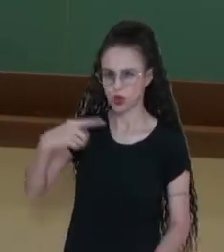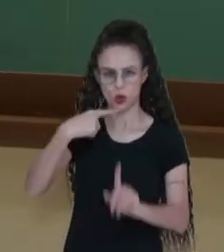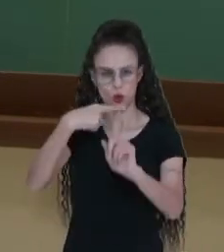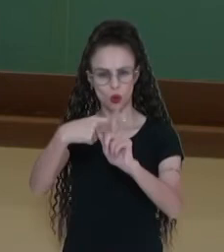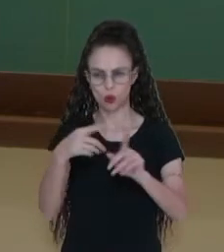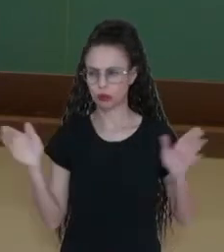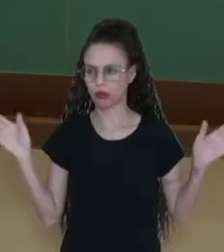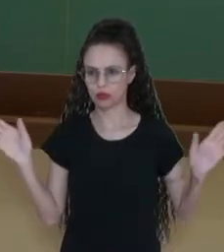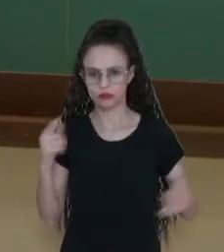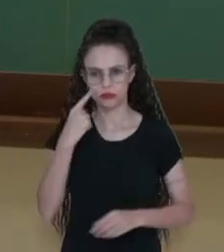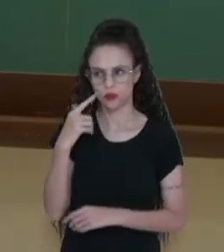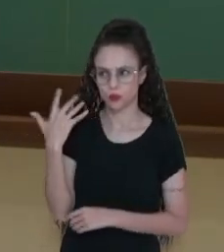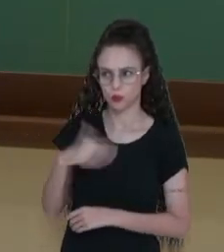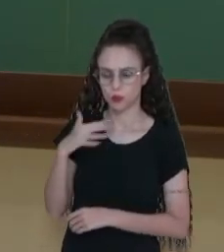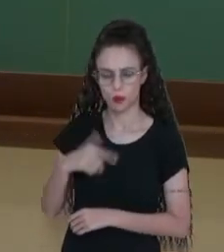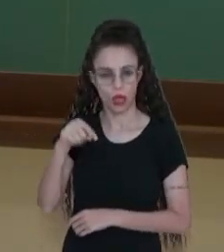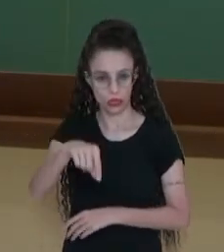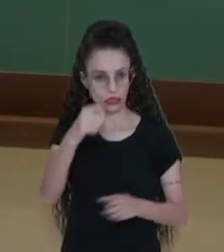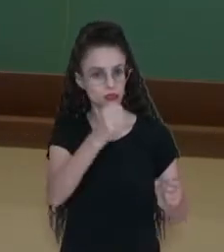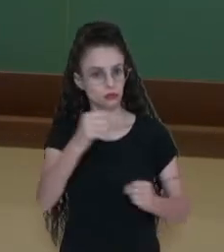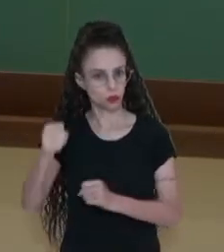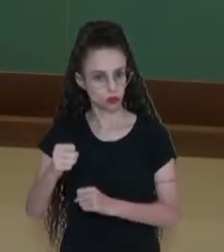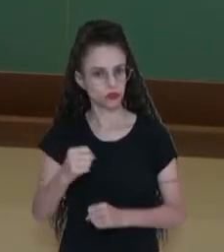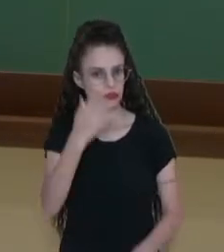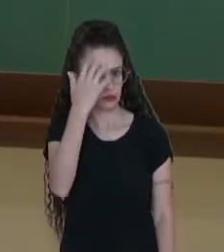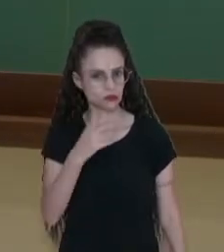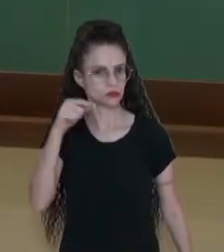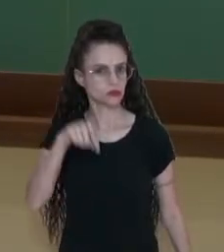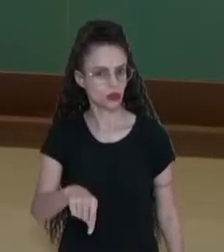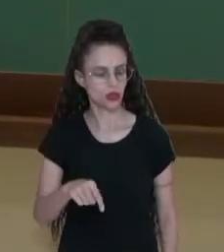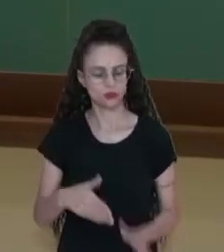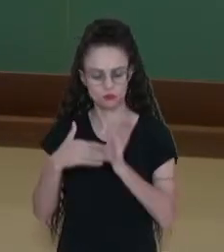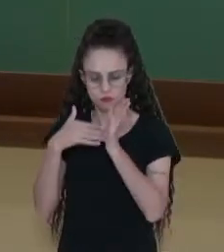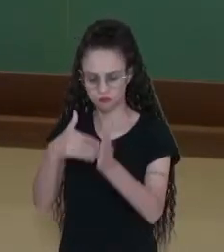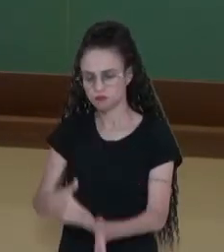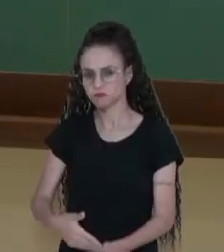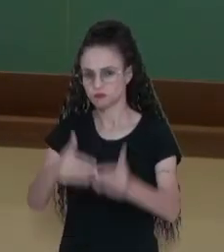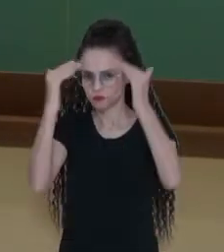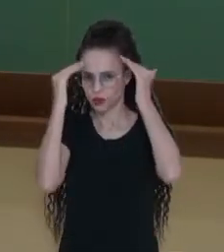então era um meio de você falar assim, nossa, aqui o local é mais sério, então aqui eu tenho que seguir a lei,